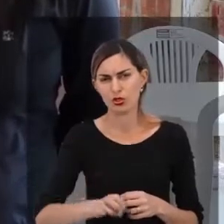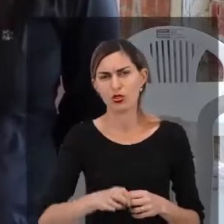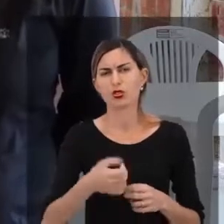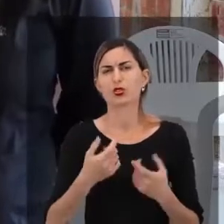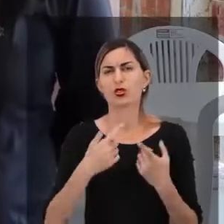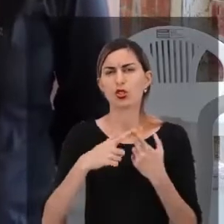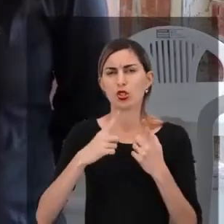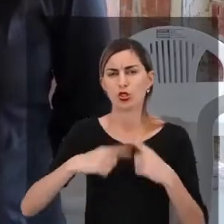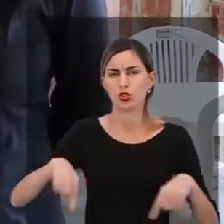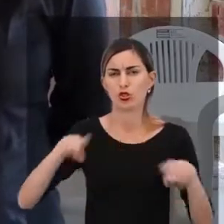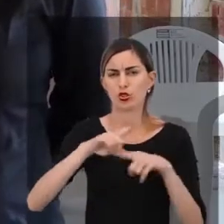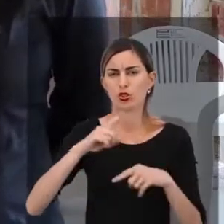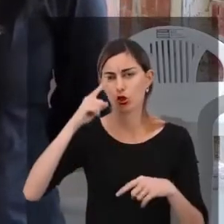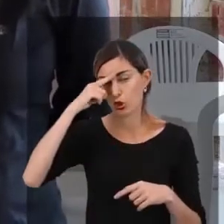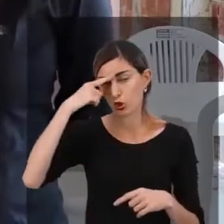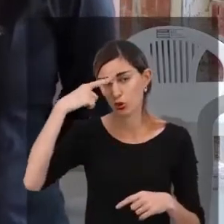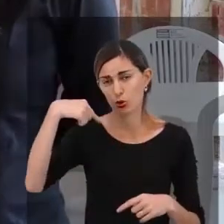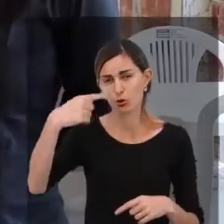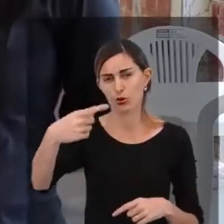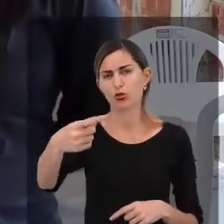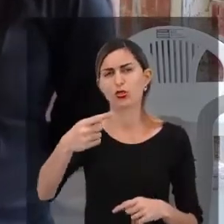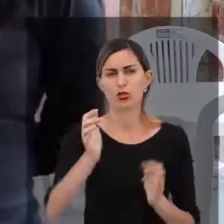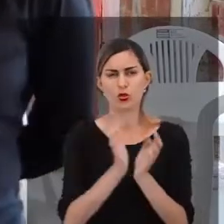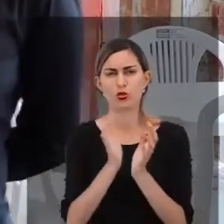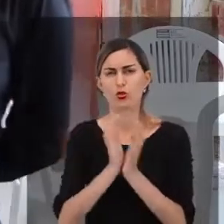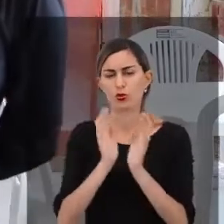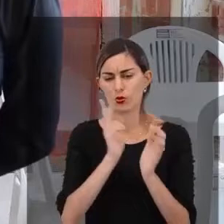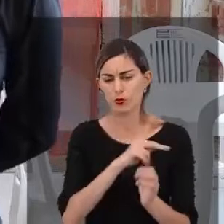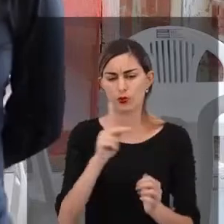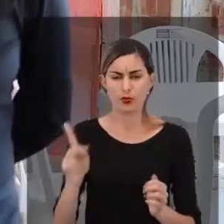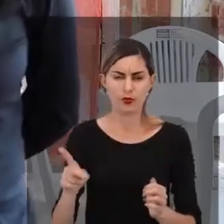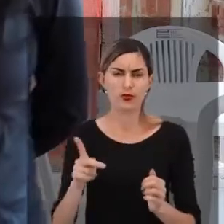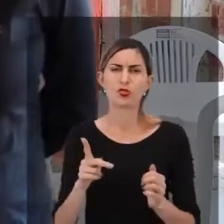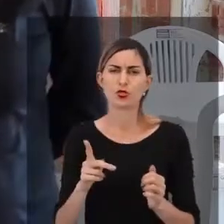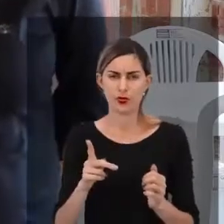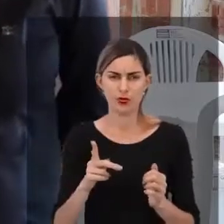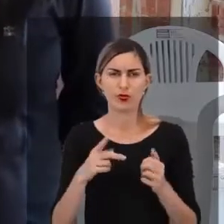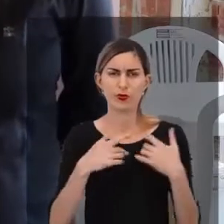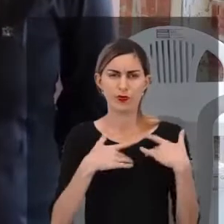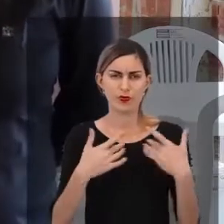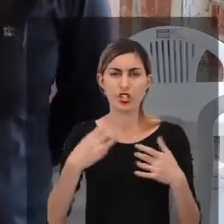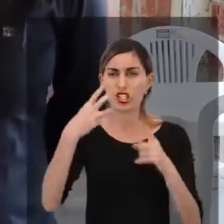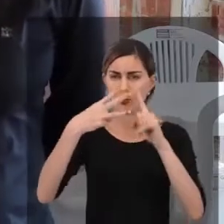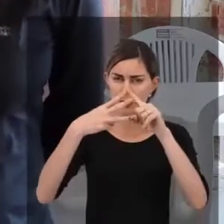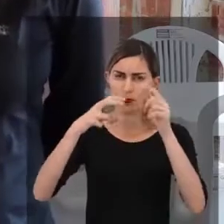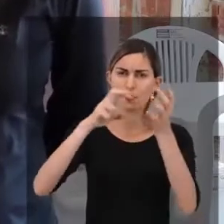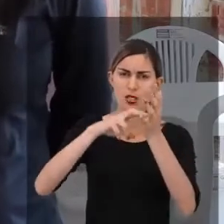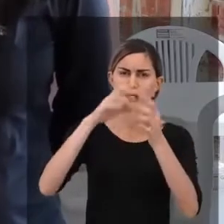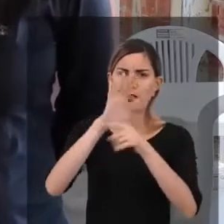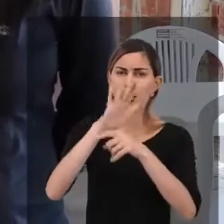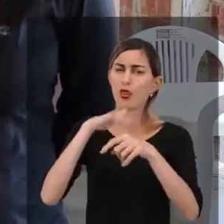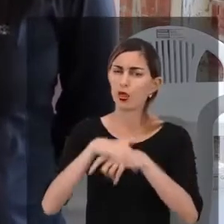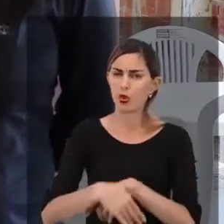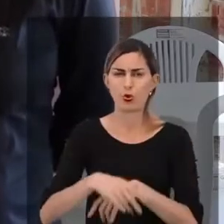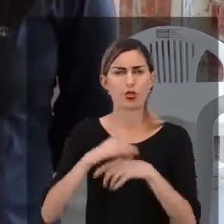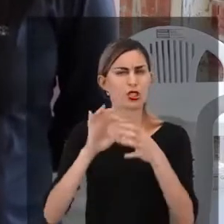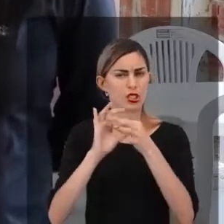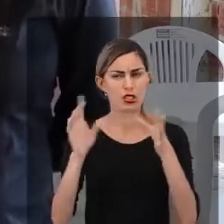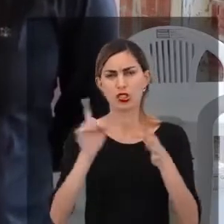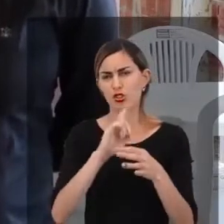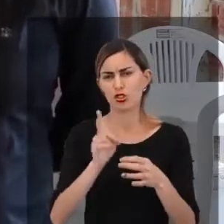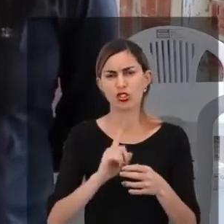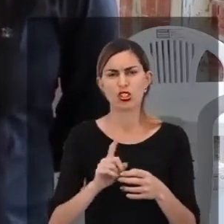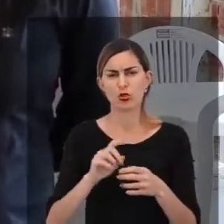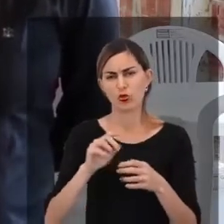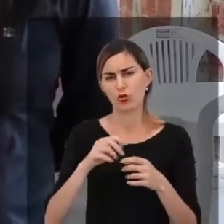como essa ferramenta. Nós estamos todos os dias lá. Existe uma equipe de professores à disposição, nos 3 horários. Não deixe que